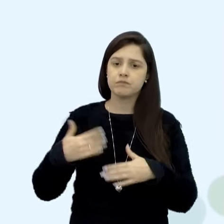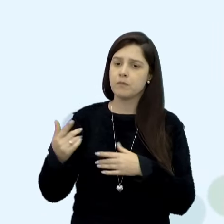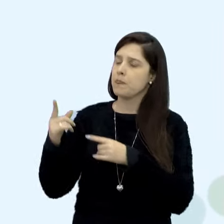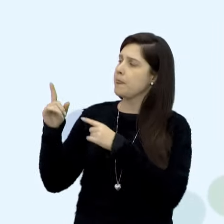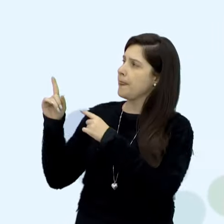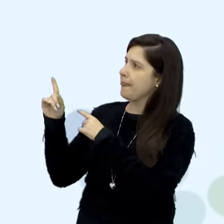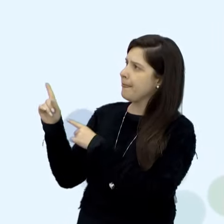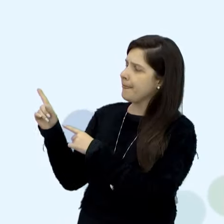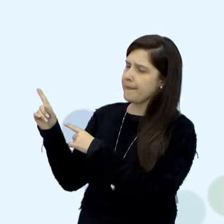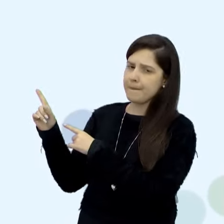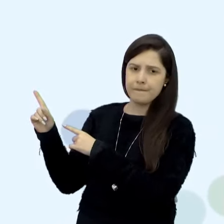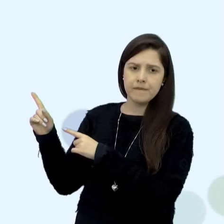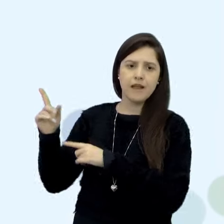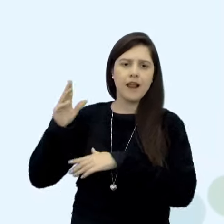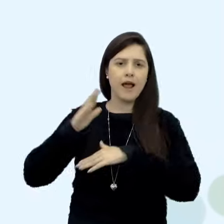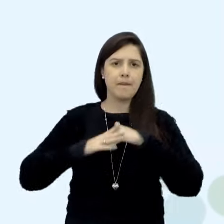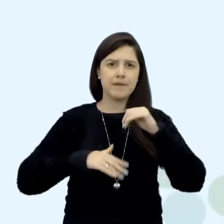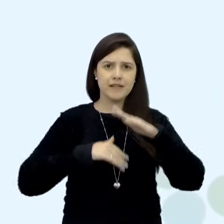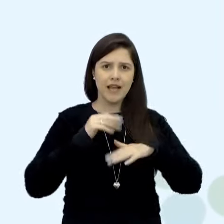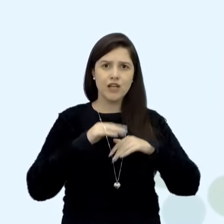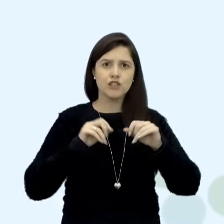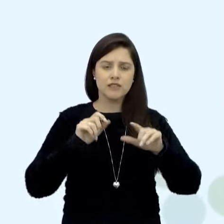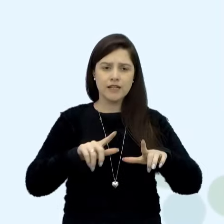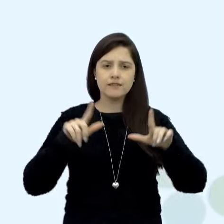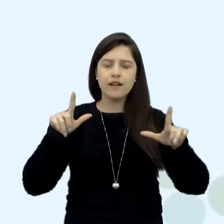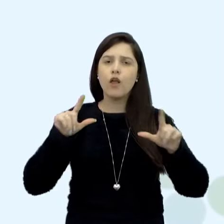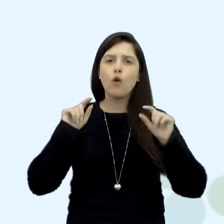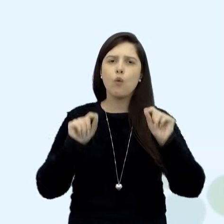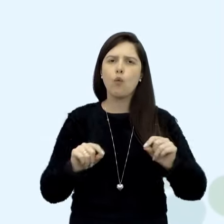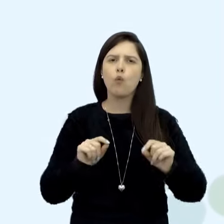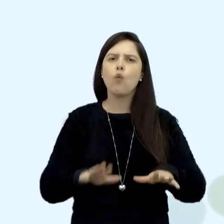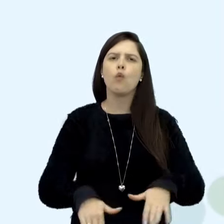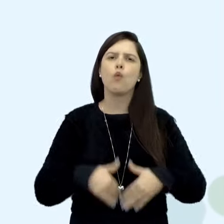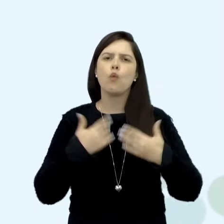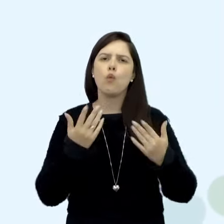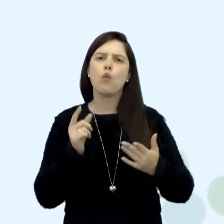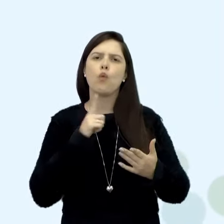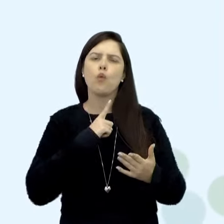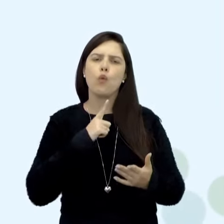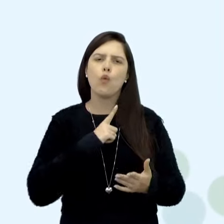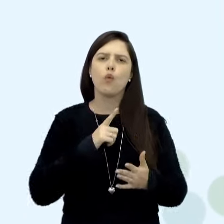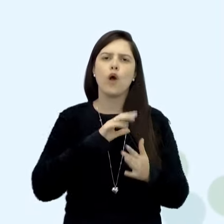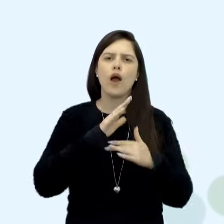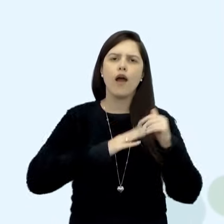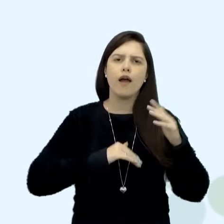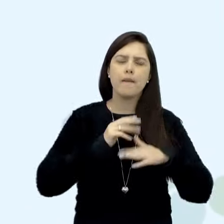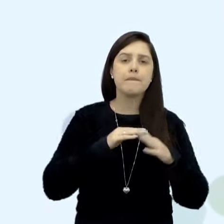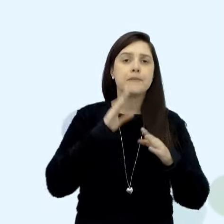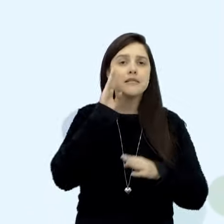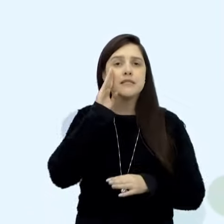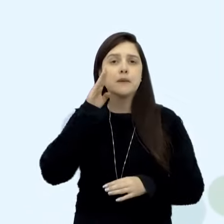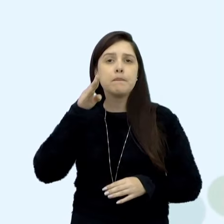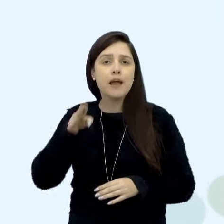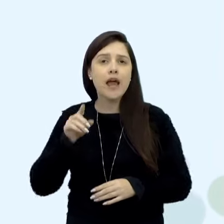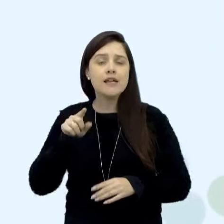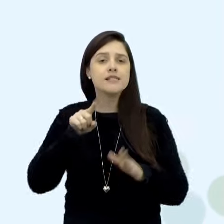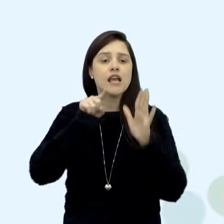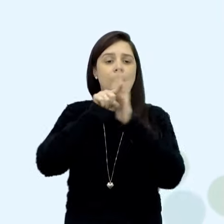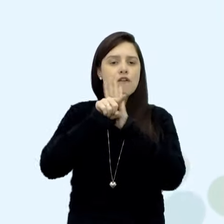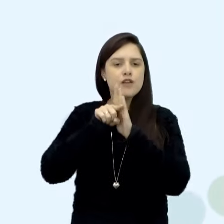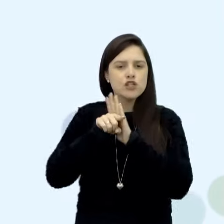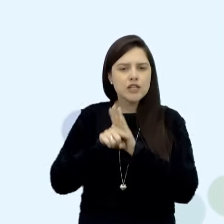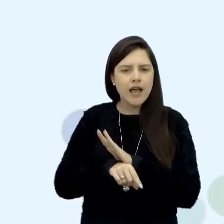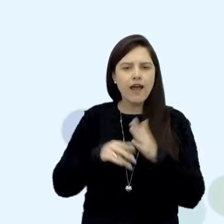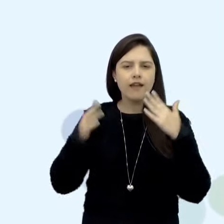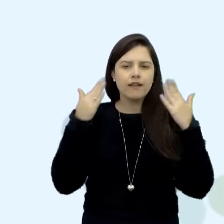olhadinha nas nossas habilidades lá na tela, que são, nós temos duas habilidades principais: investigar e